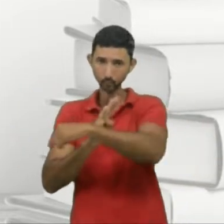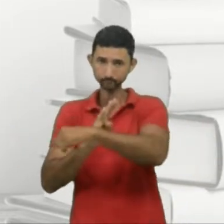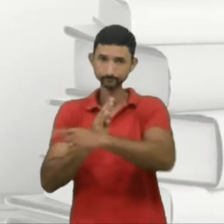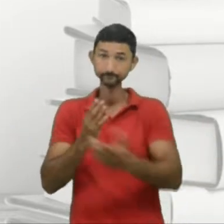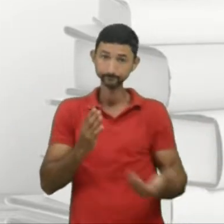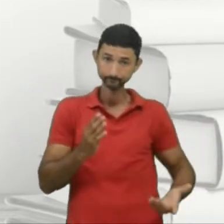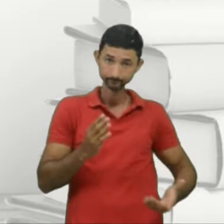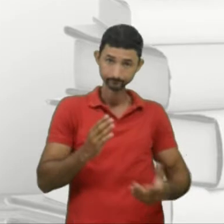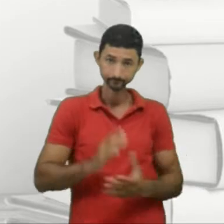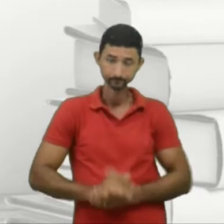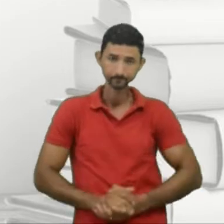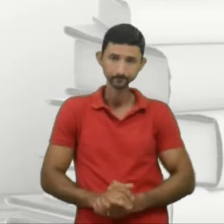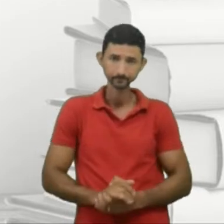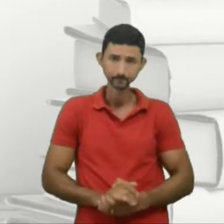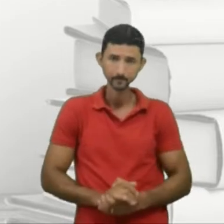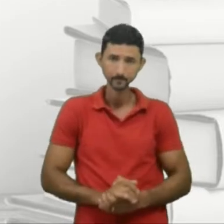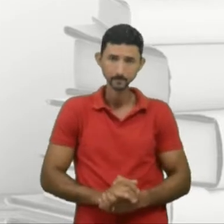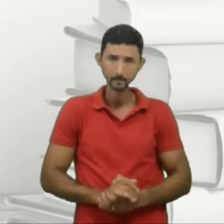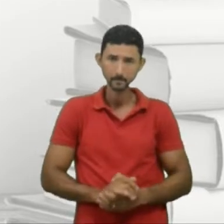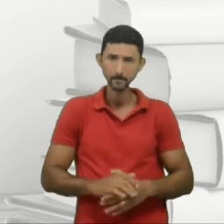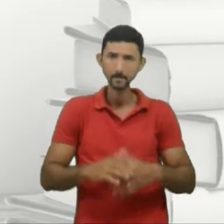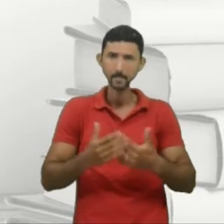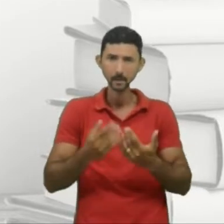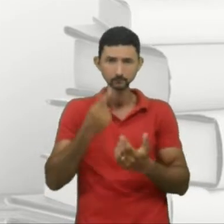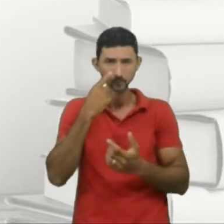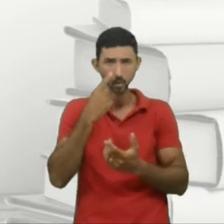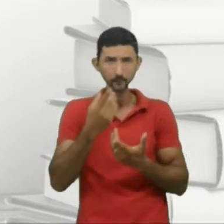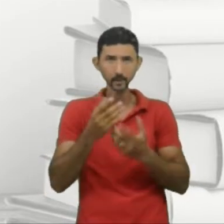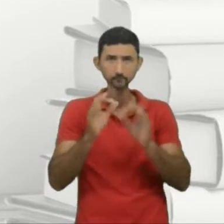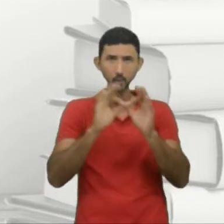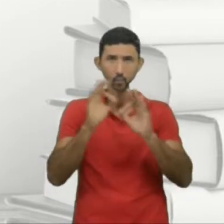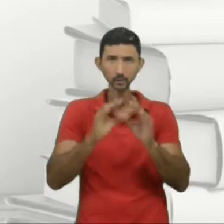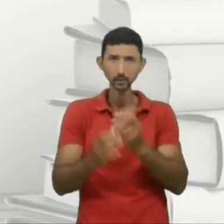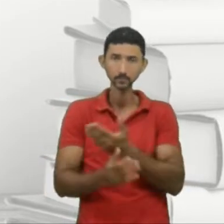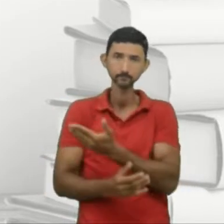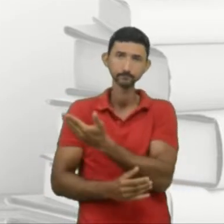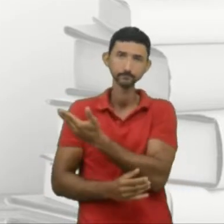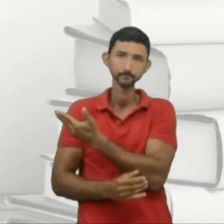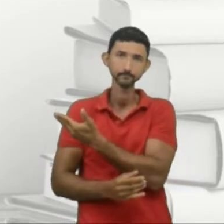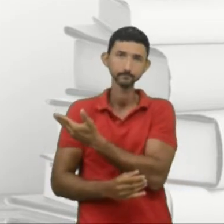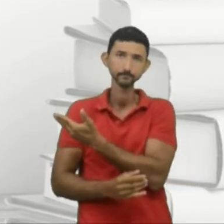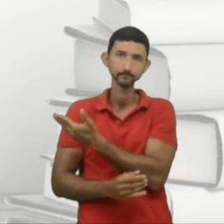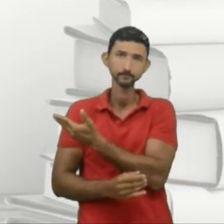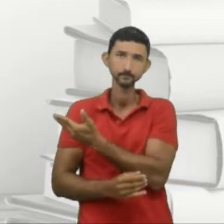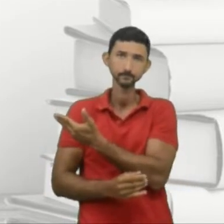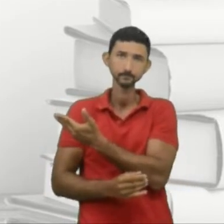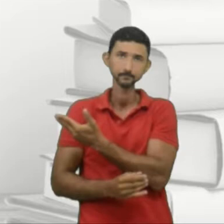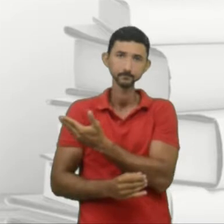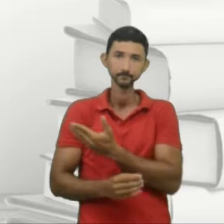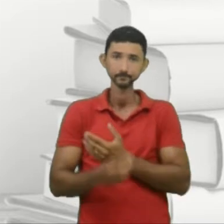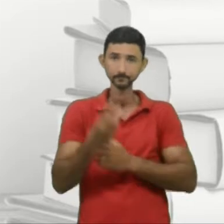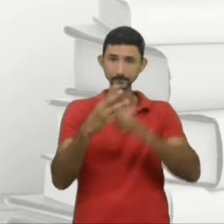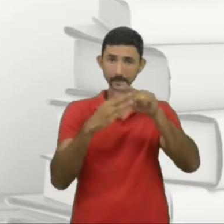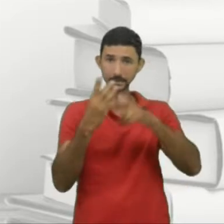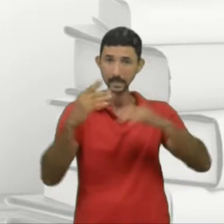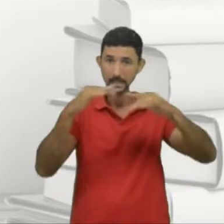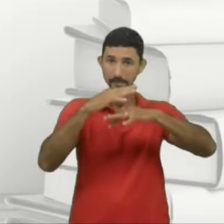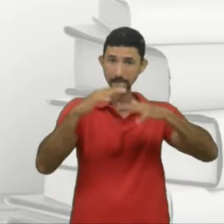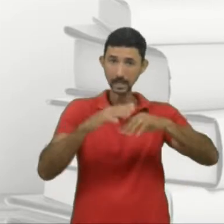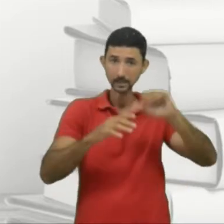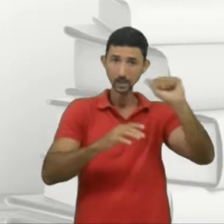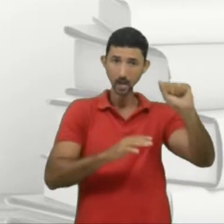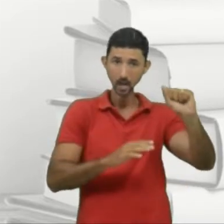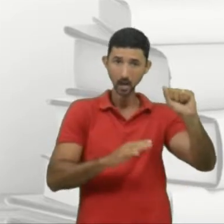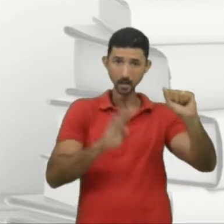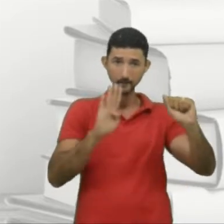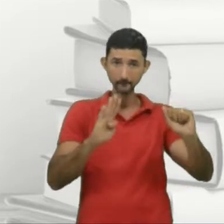certo? Então, vamos observar o esquema, como é. 3 cidades, aí conforme vocês podem ver,